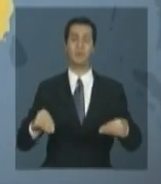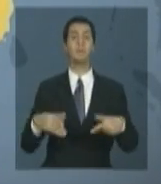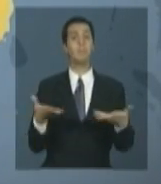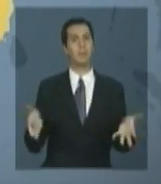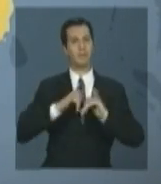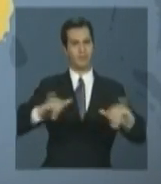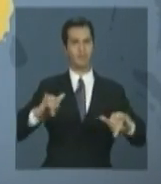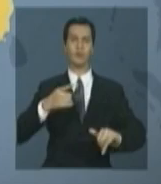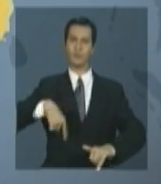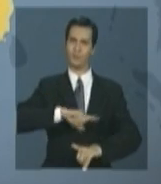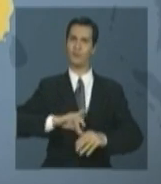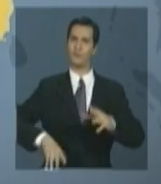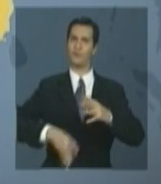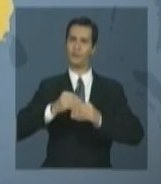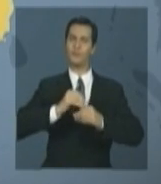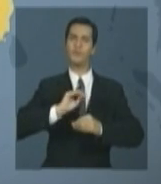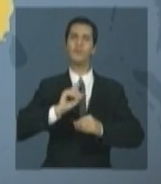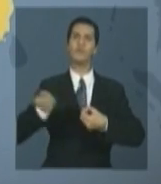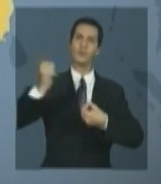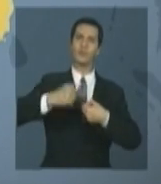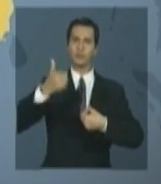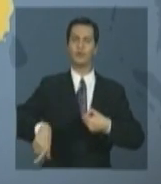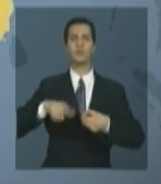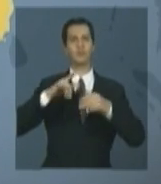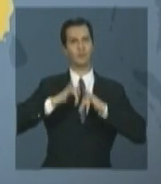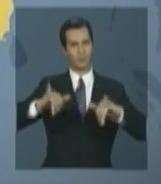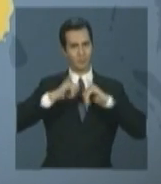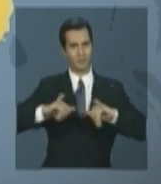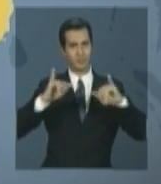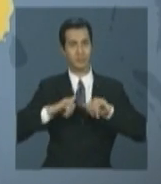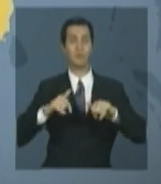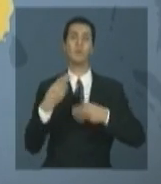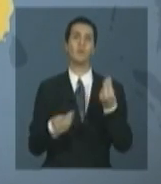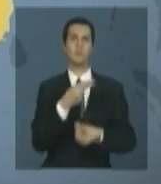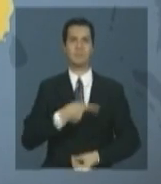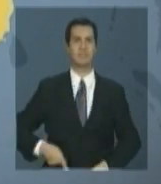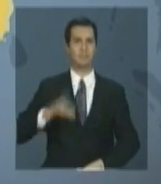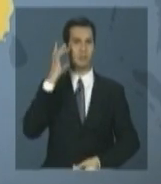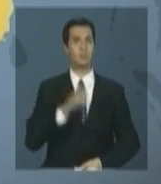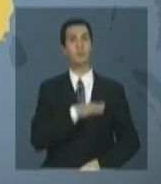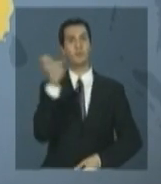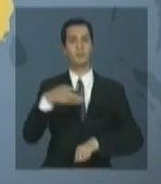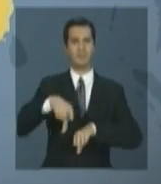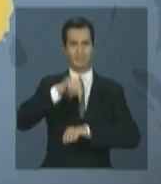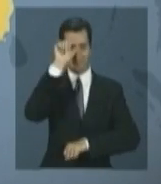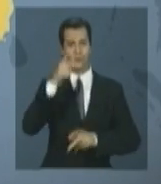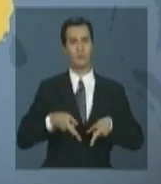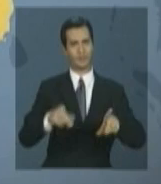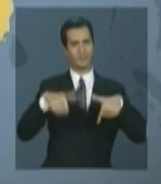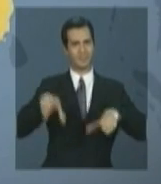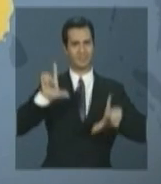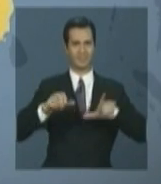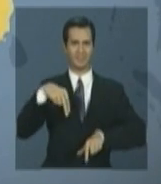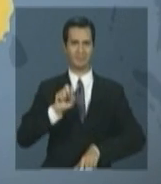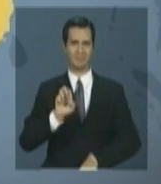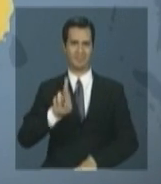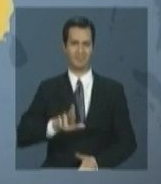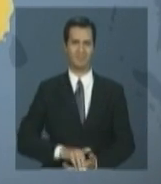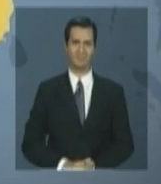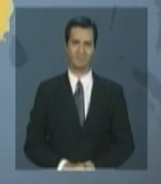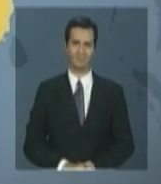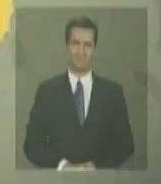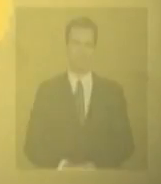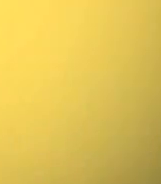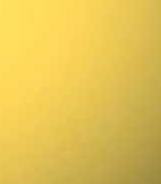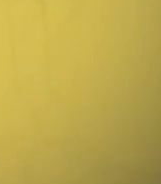momento com outras informações sobre a visita oficial da presidenta Dilma Rousseff à Índia. Continue com a gente, NBR, a TV do Governo Federal.